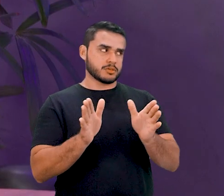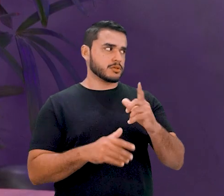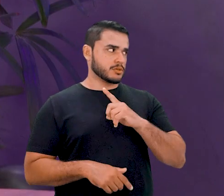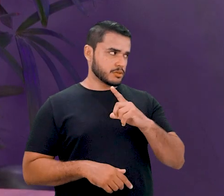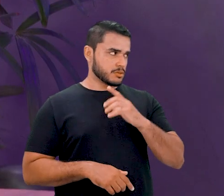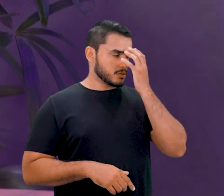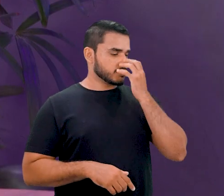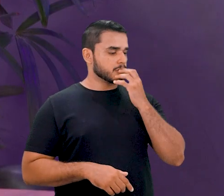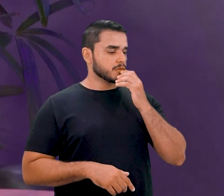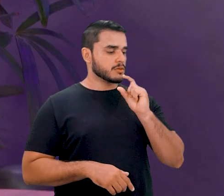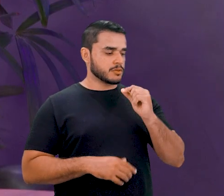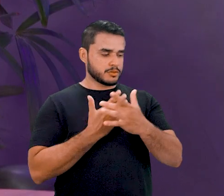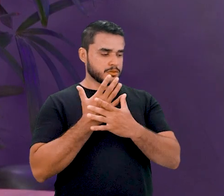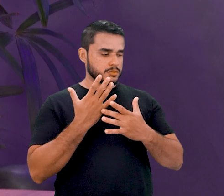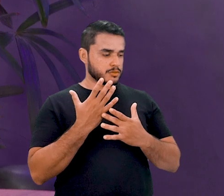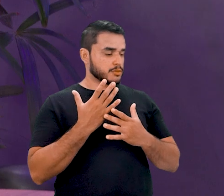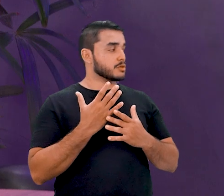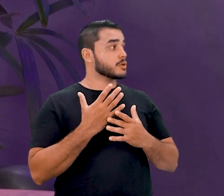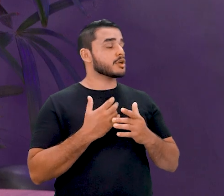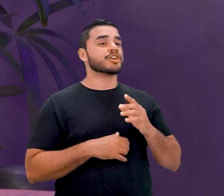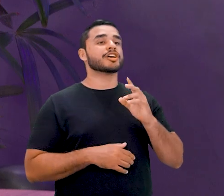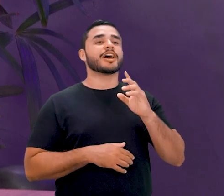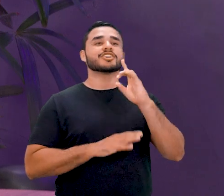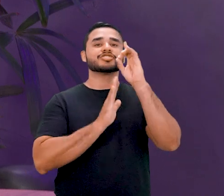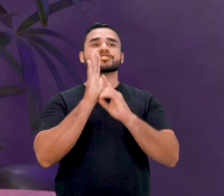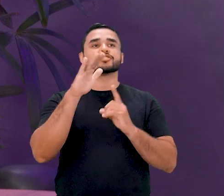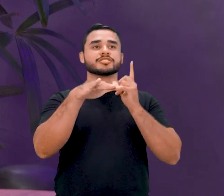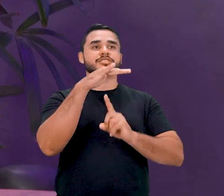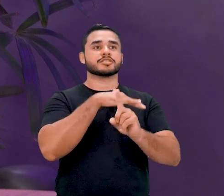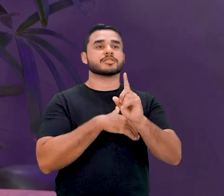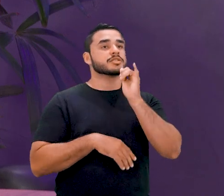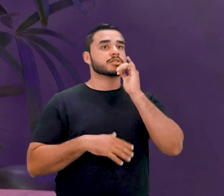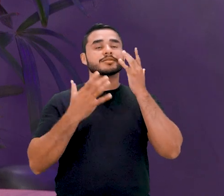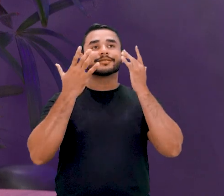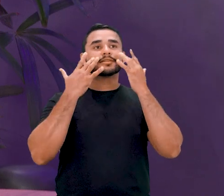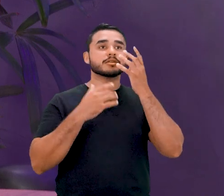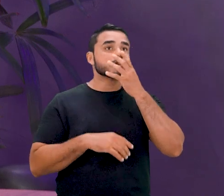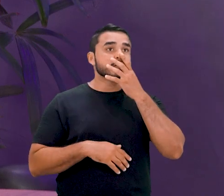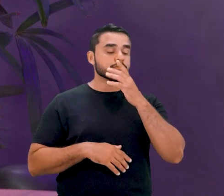ir. Mas assim, não só do acesso a pessoa assistir um espetáculo, mas ela